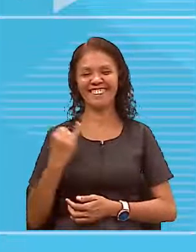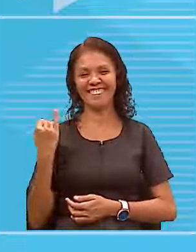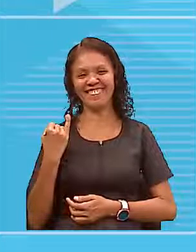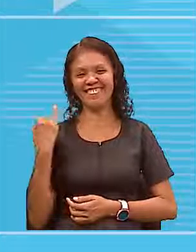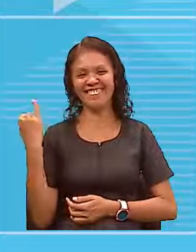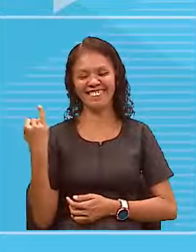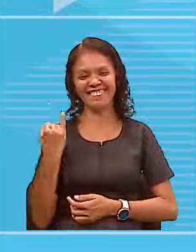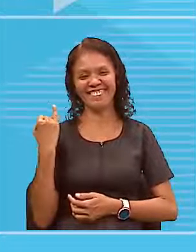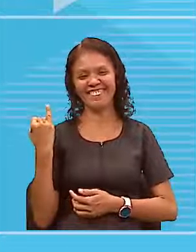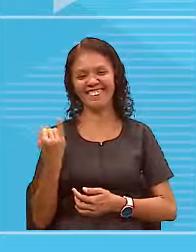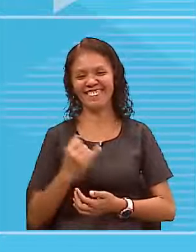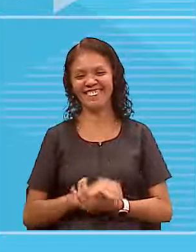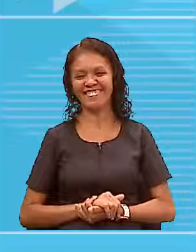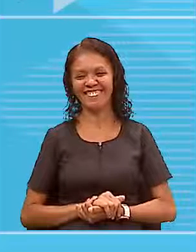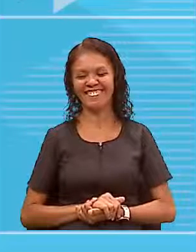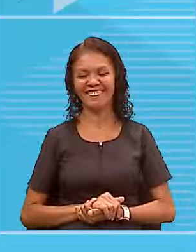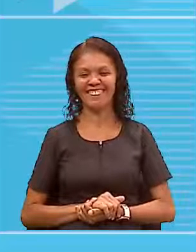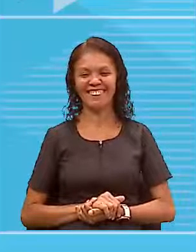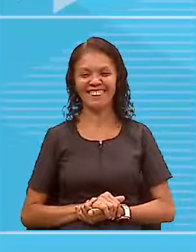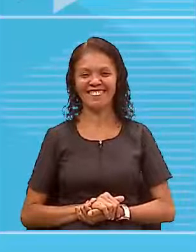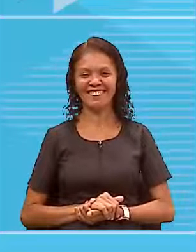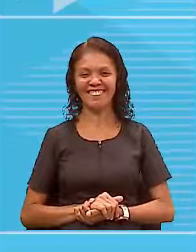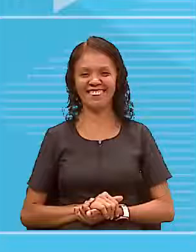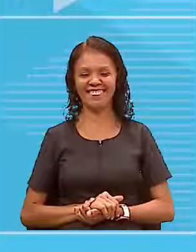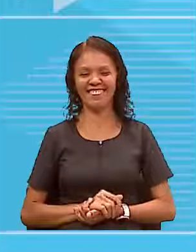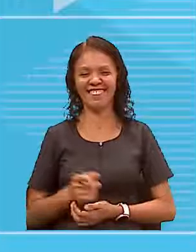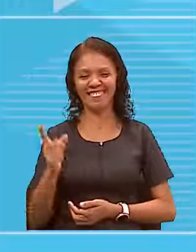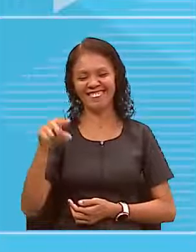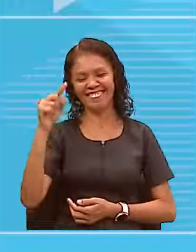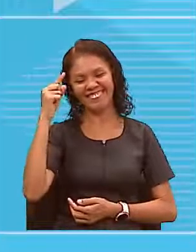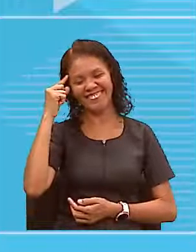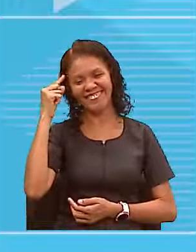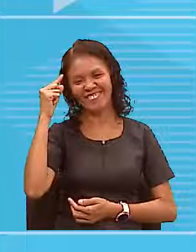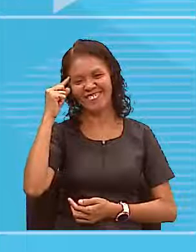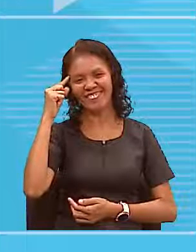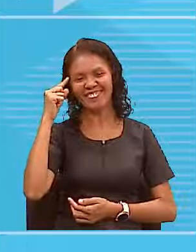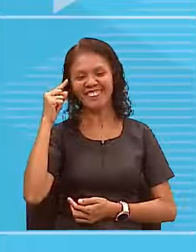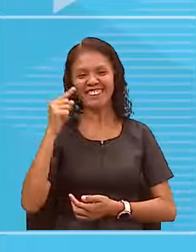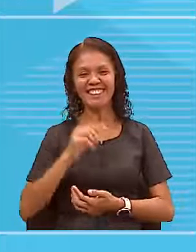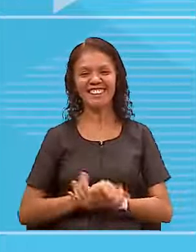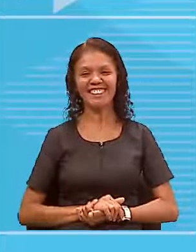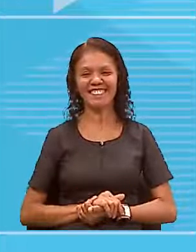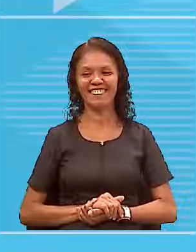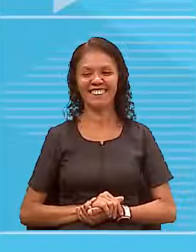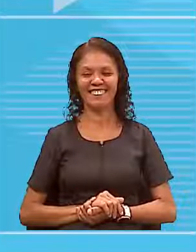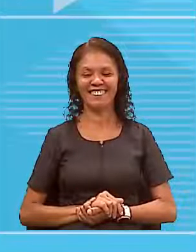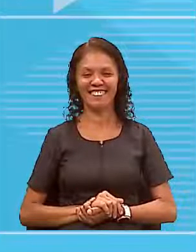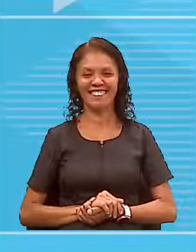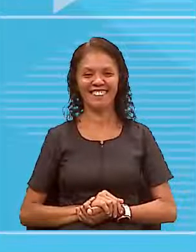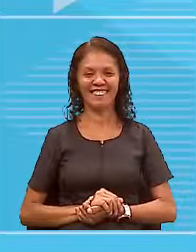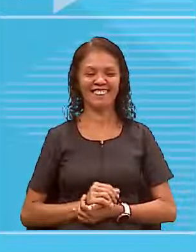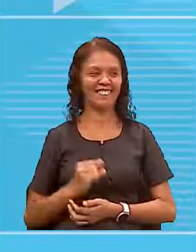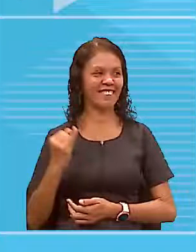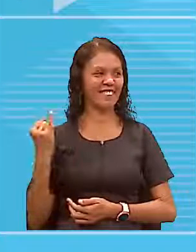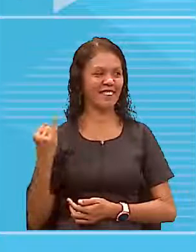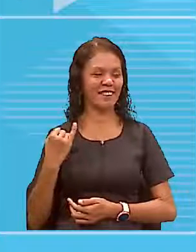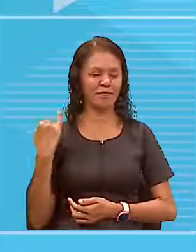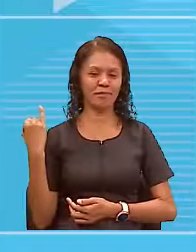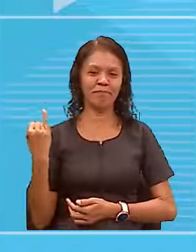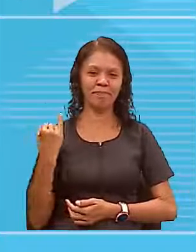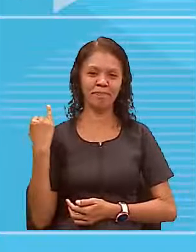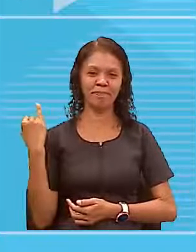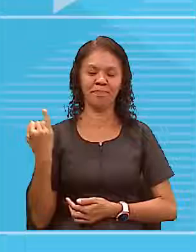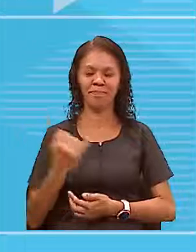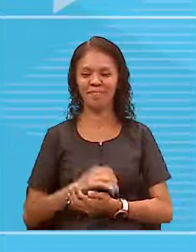importante, muito mesmo. Vocês nem imaginam o quanto é importante para